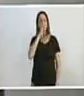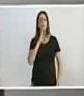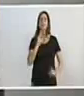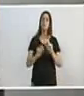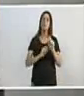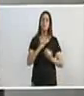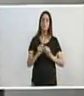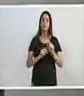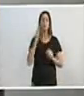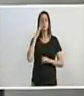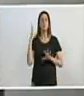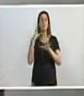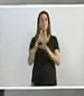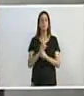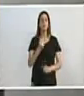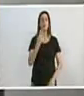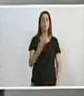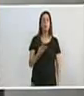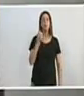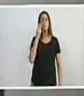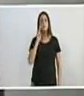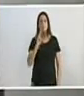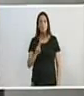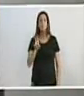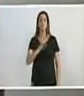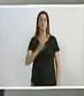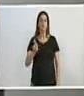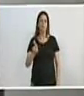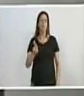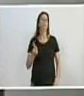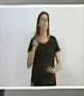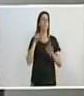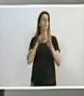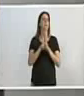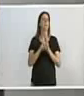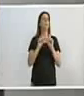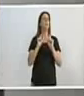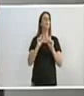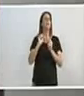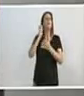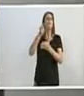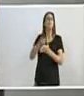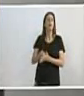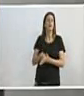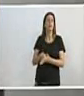alcançam mensalmente 4 milhões de reais. E a pergunta é a seguinte: quem paga a